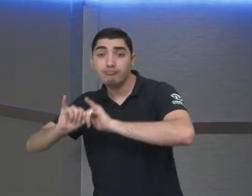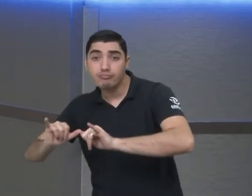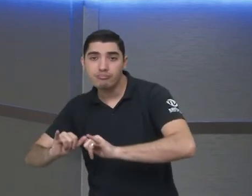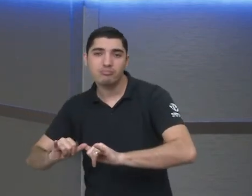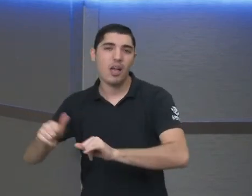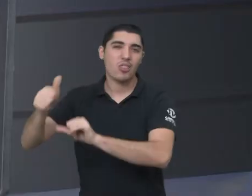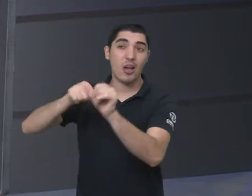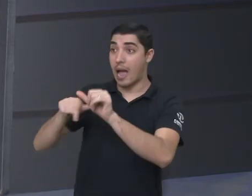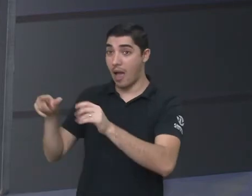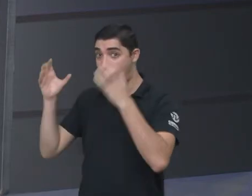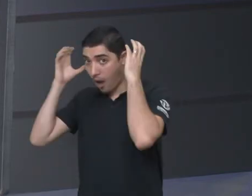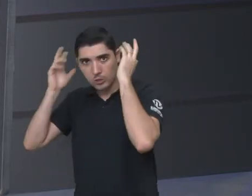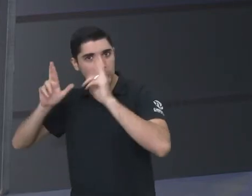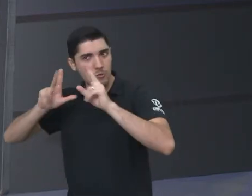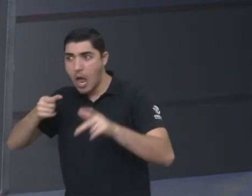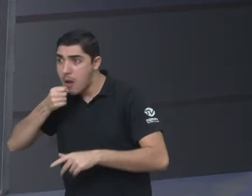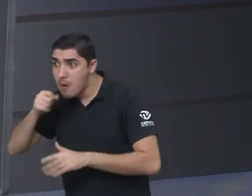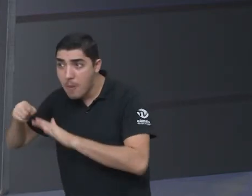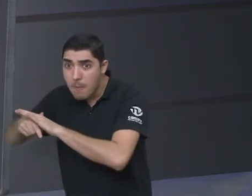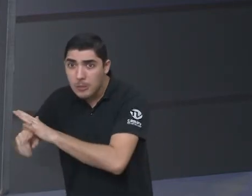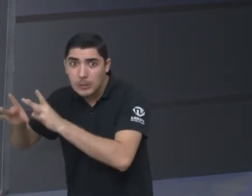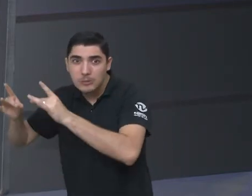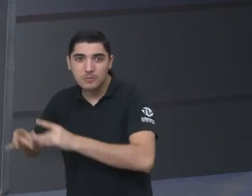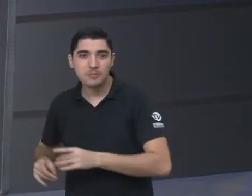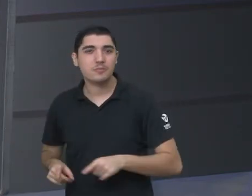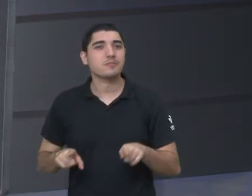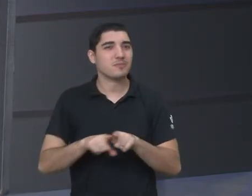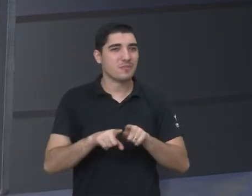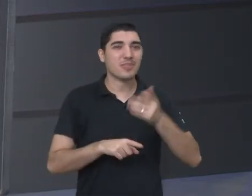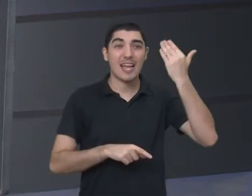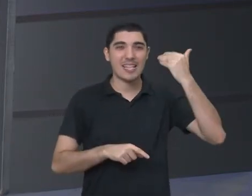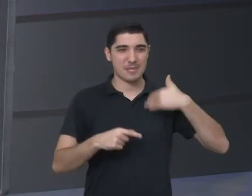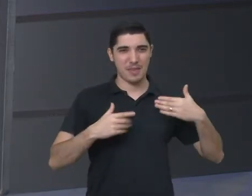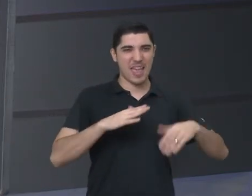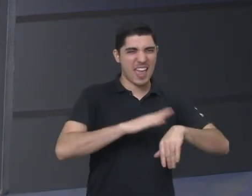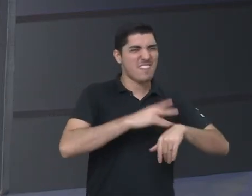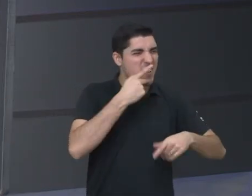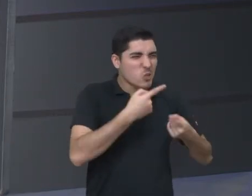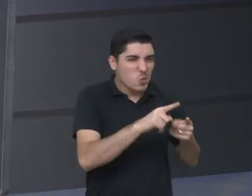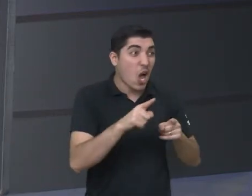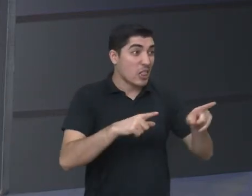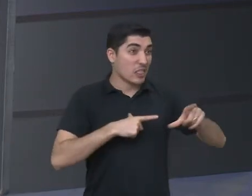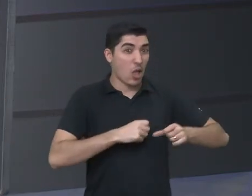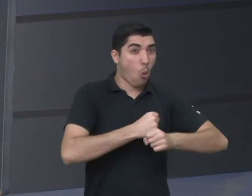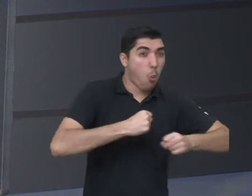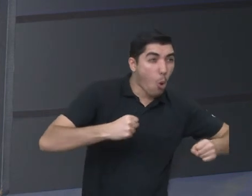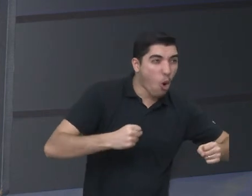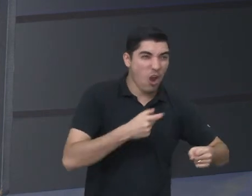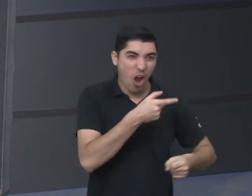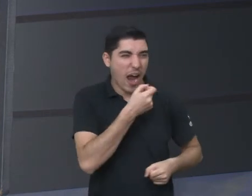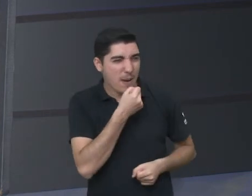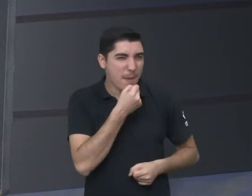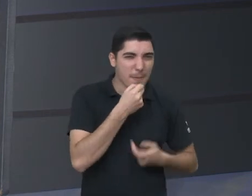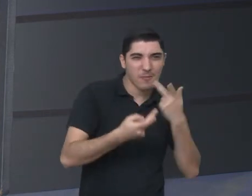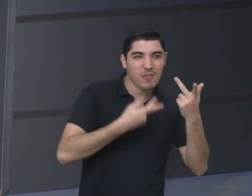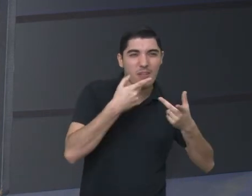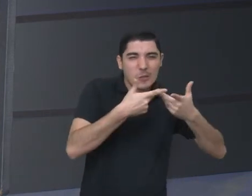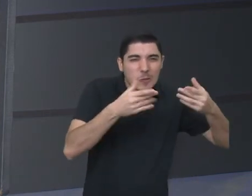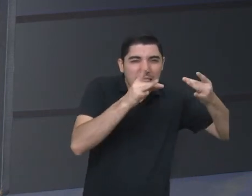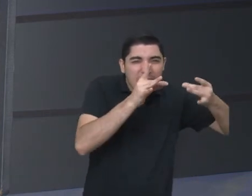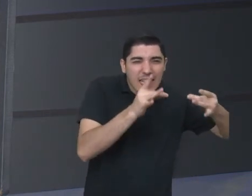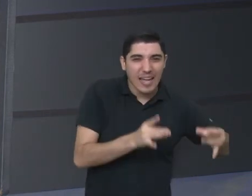certo? Aí voltei para São José. Aí comecei a encontrar o pessoal de rádio, me convidaram para... Eu queria ser repórter. Não, repórter não dá, tem o Walter Steel aí,